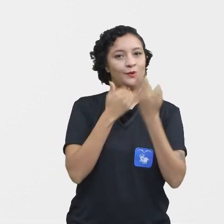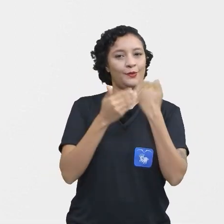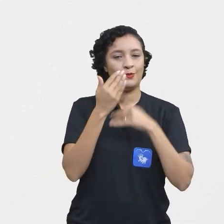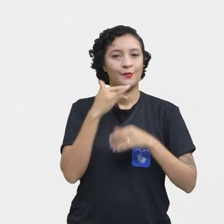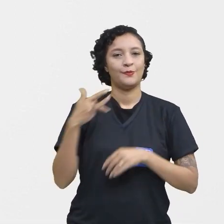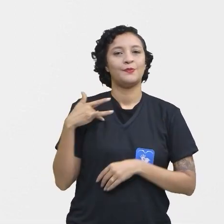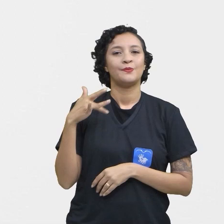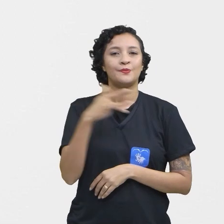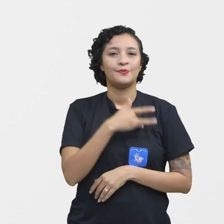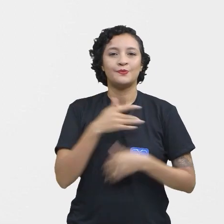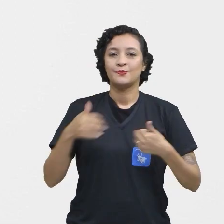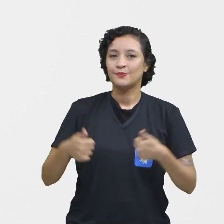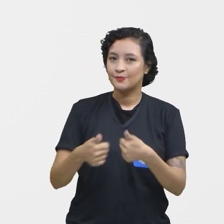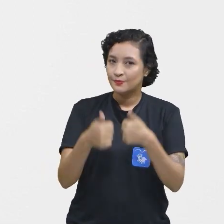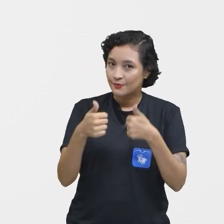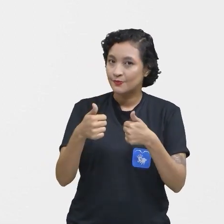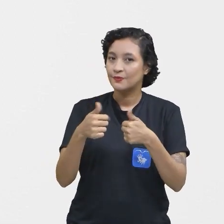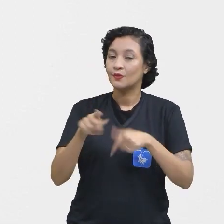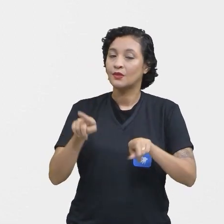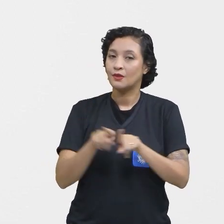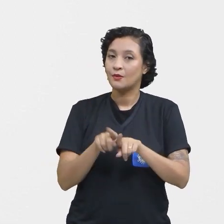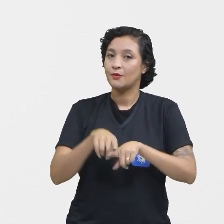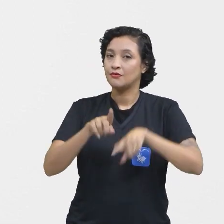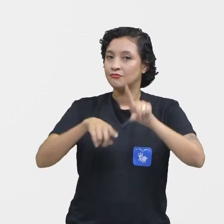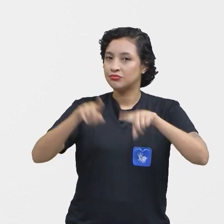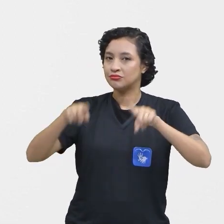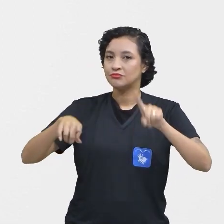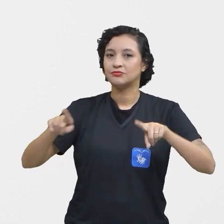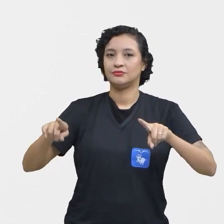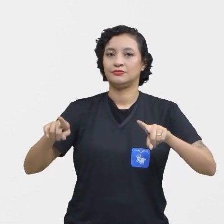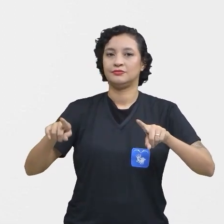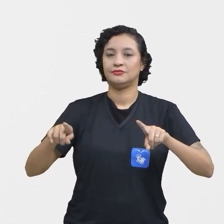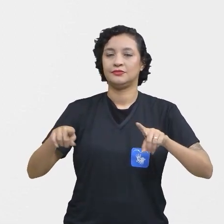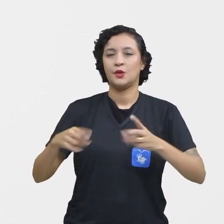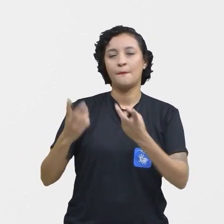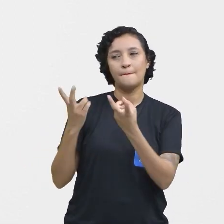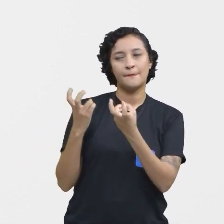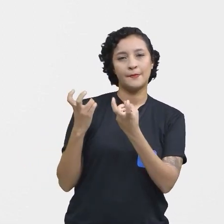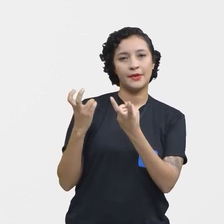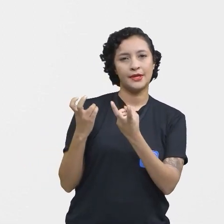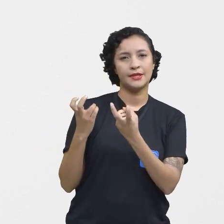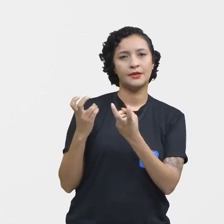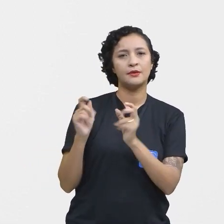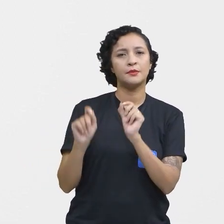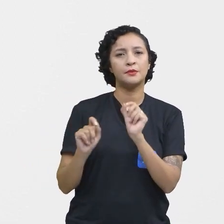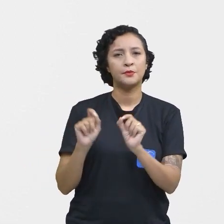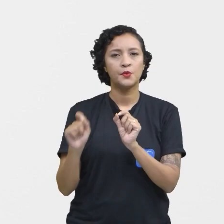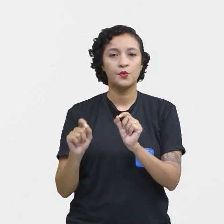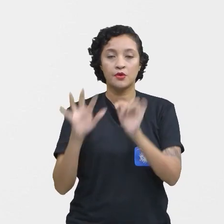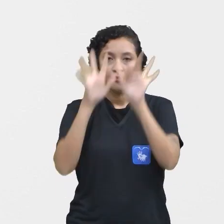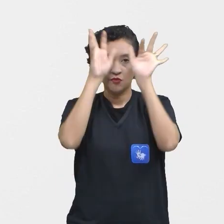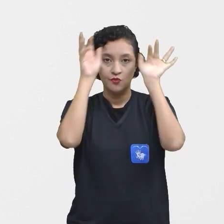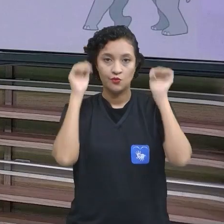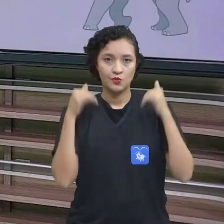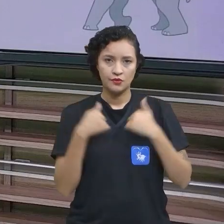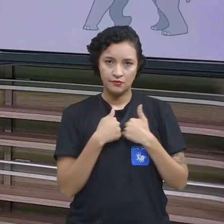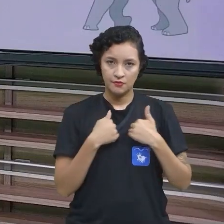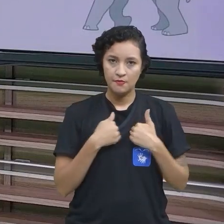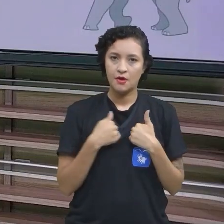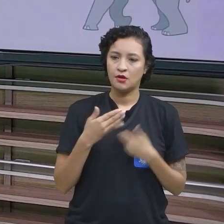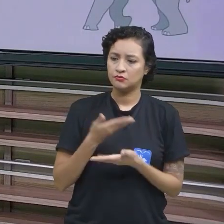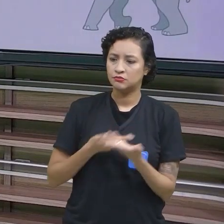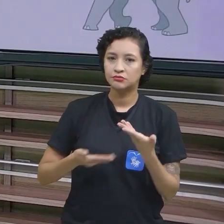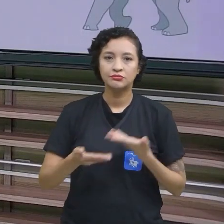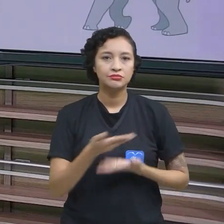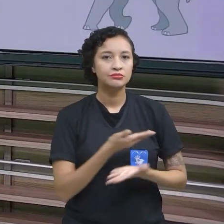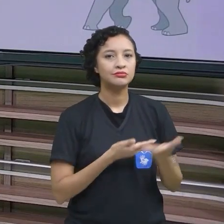e saudável. Então, nós percebemos que todos os animais, de alguma forma,